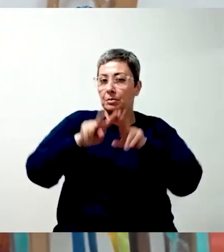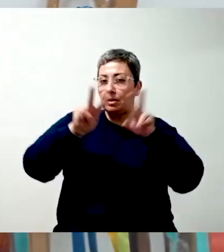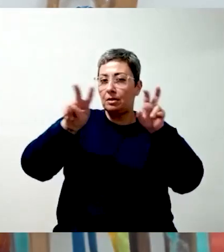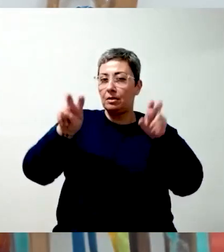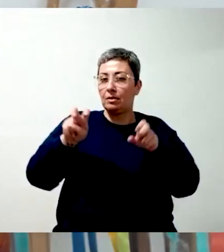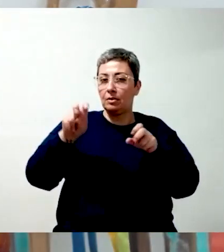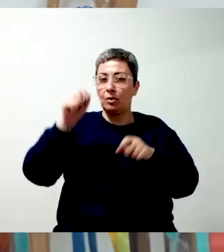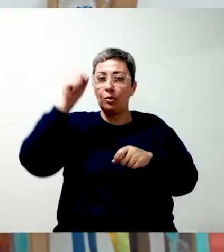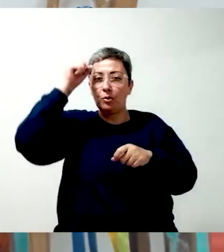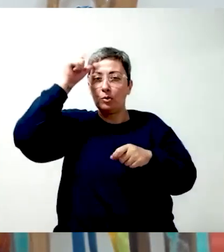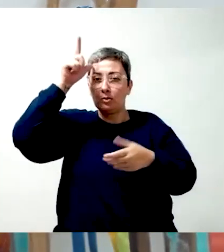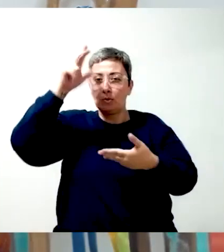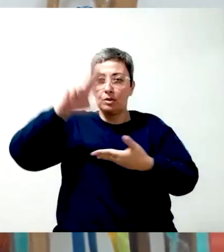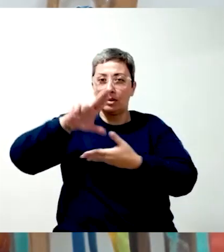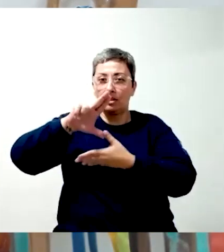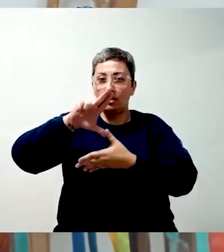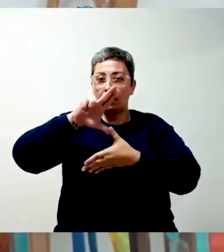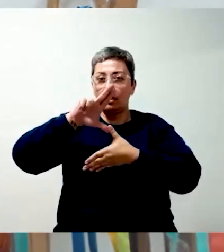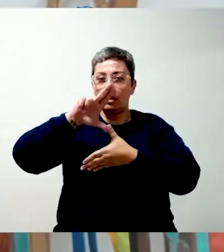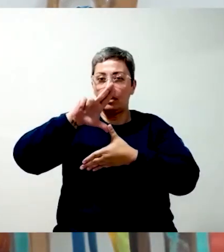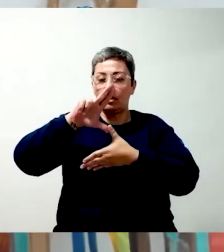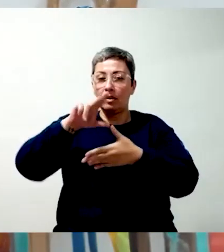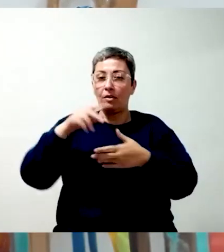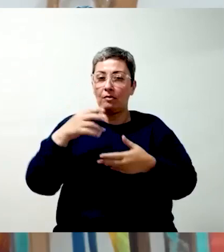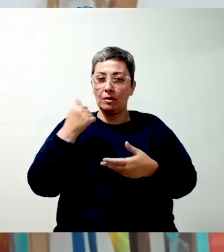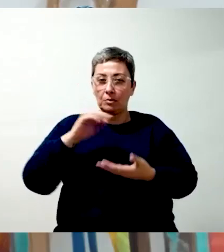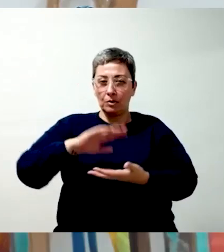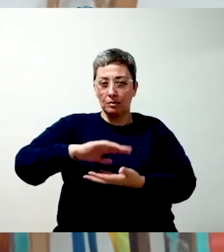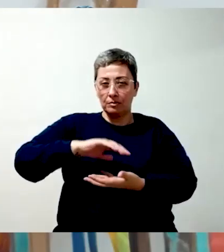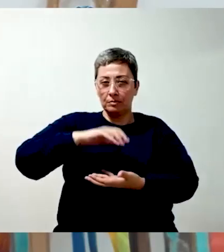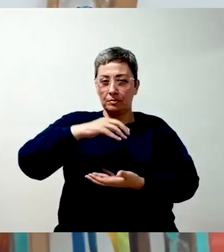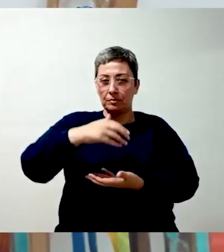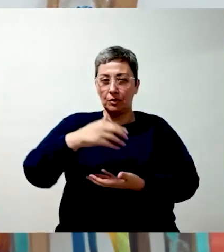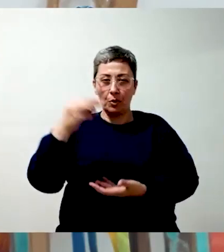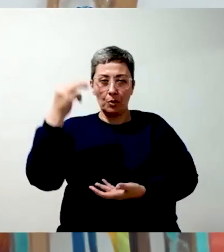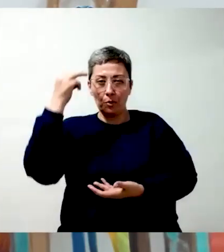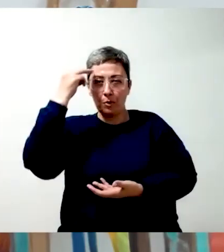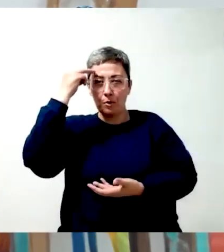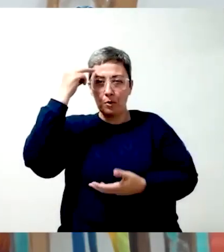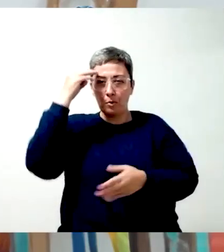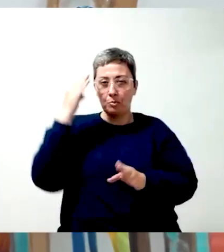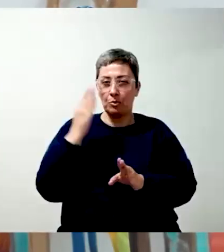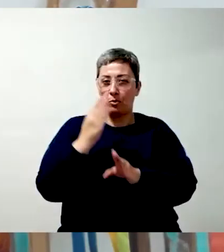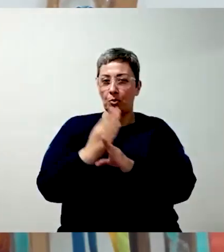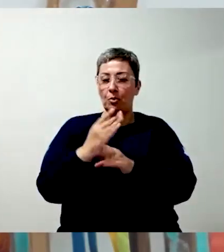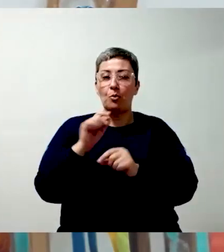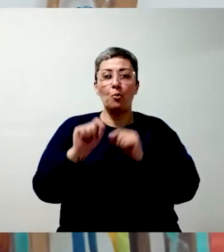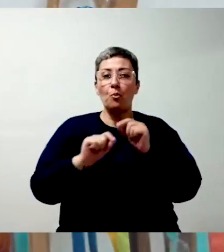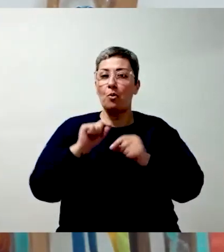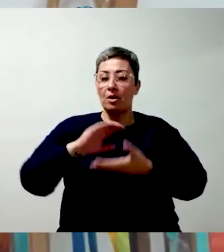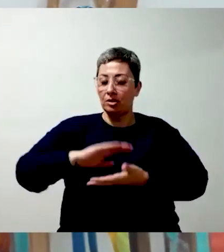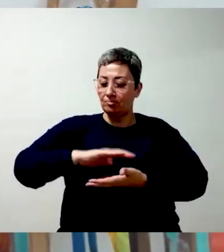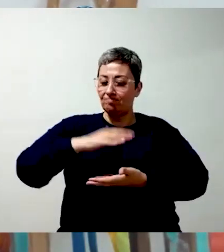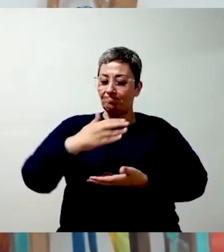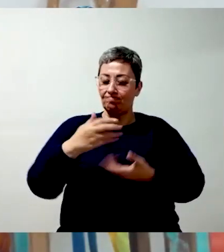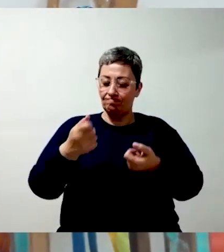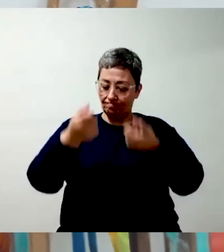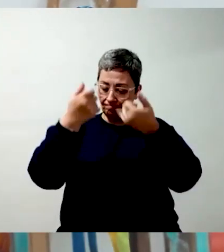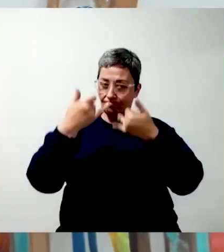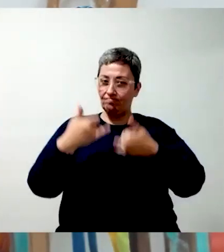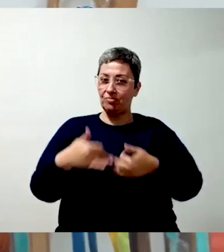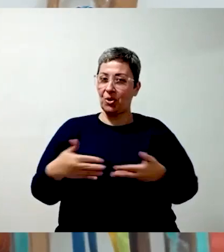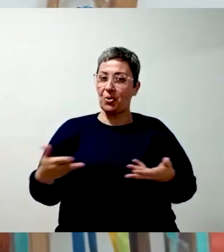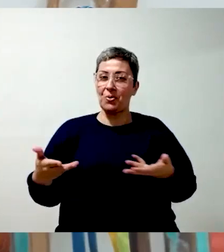cultura latino-americana, vamos ao nosso baú de memórias descobrir o que é que este baú tem para